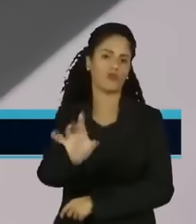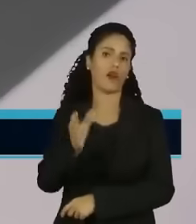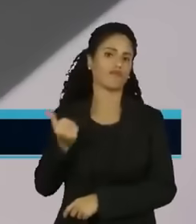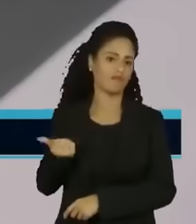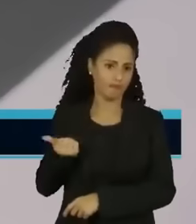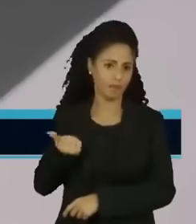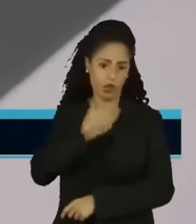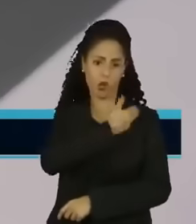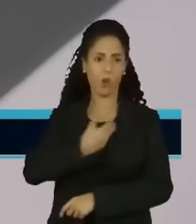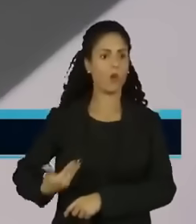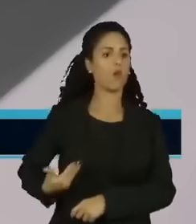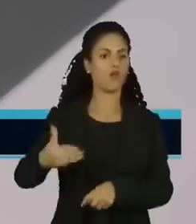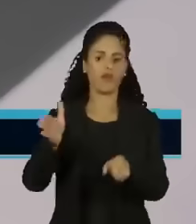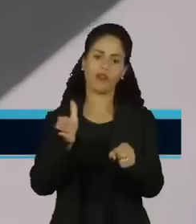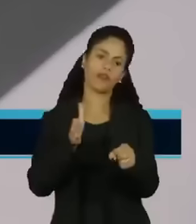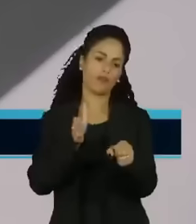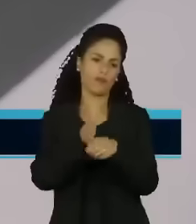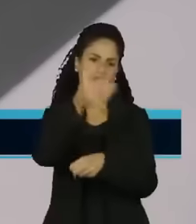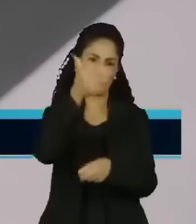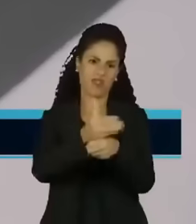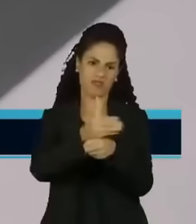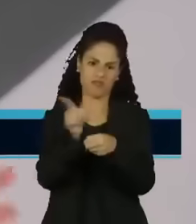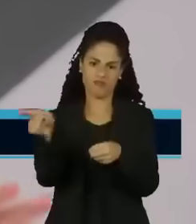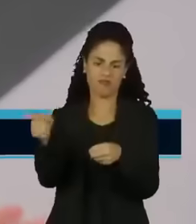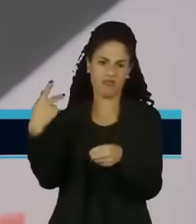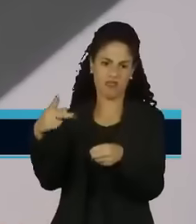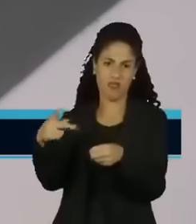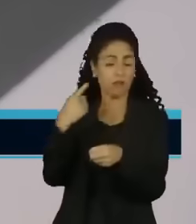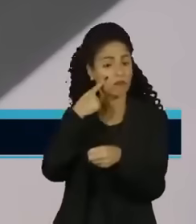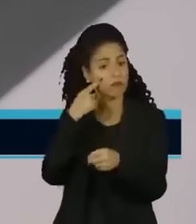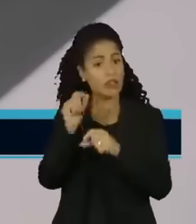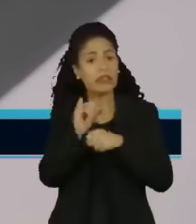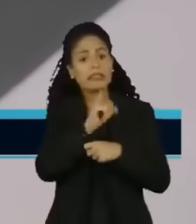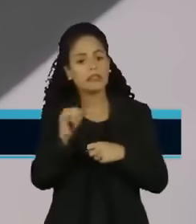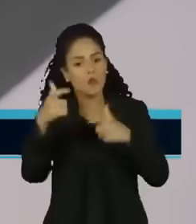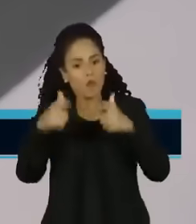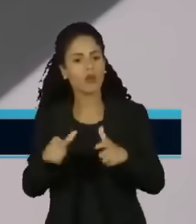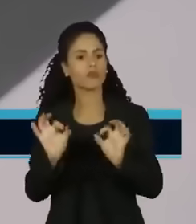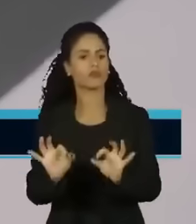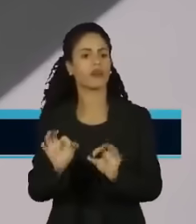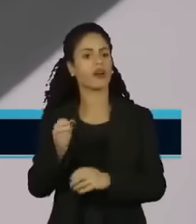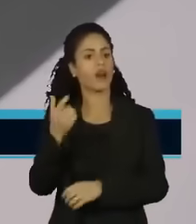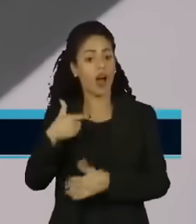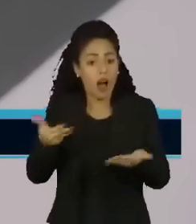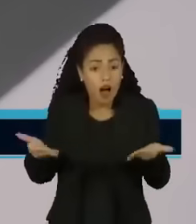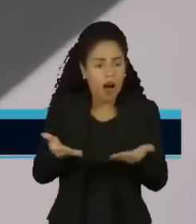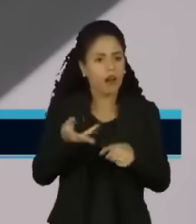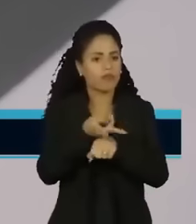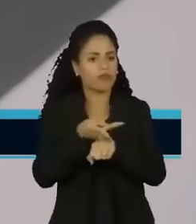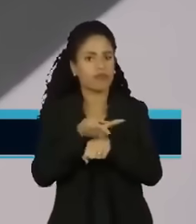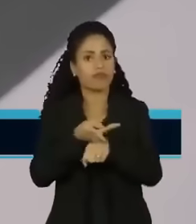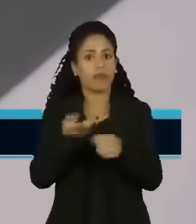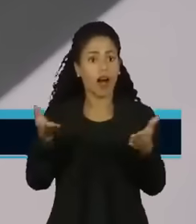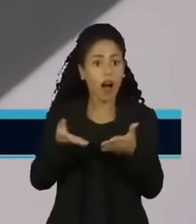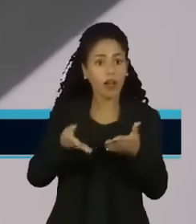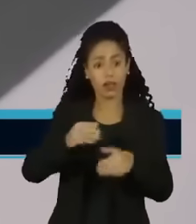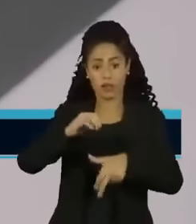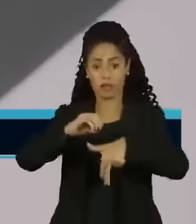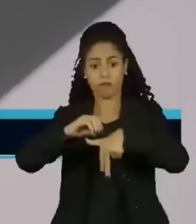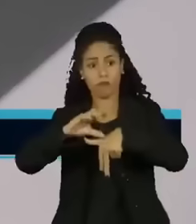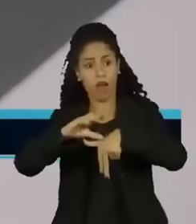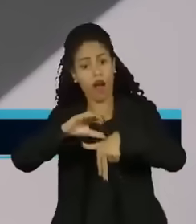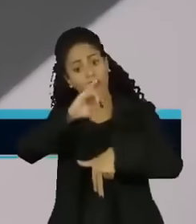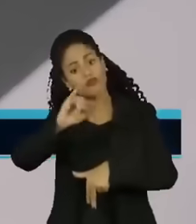de um governo fascista, pela incompetência. Ainda bem, porque se fosse competente, nós não estaríamos agora aqui em pleno Jornal da Cultura.